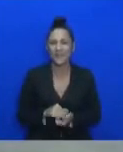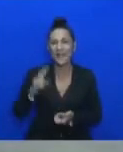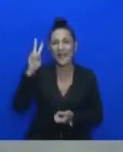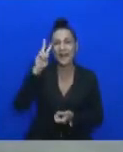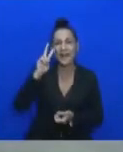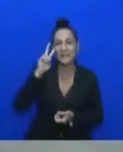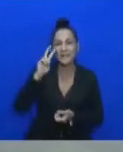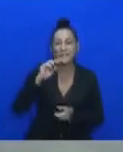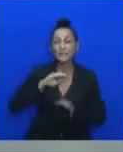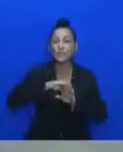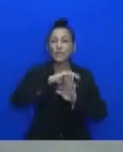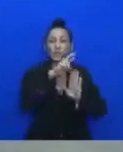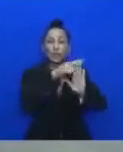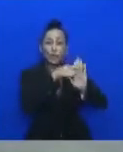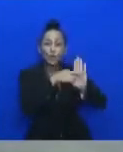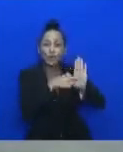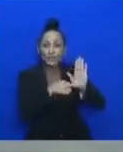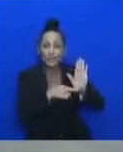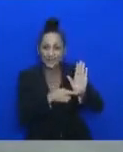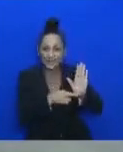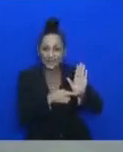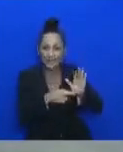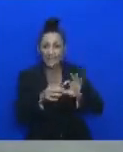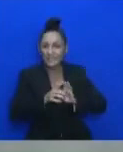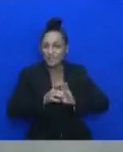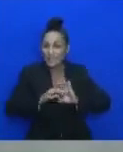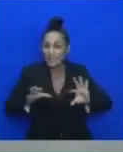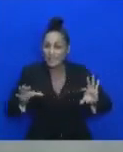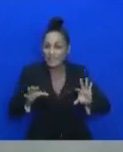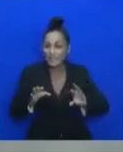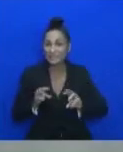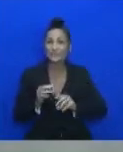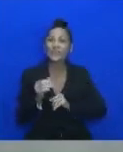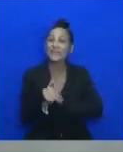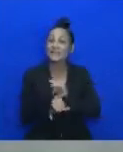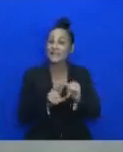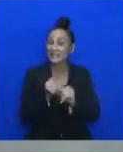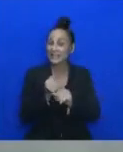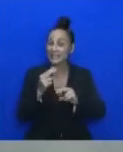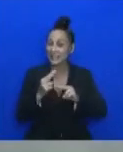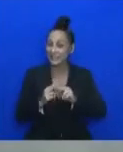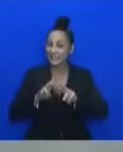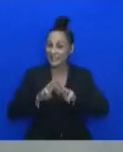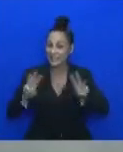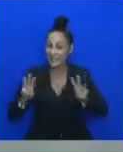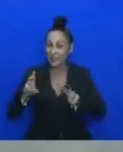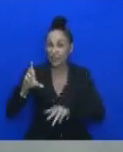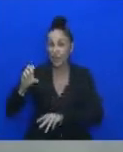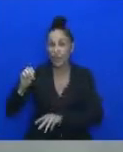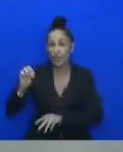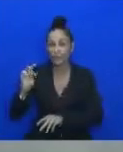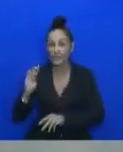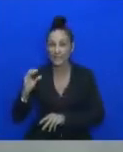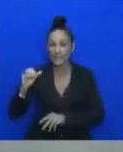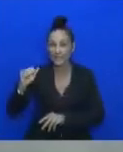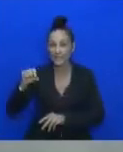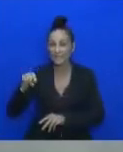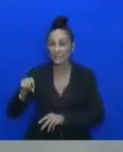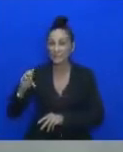Lembrando que as regras dos sorteios de todas as modalidades estão disponíveis na página da Caixa na internet,